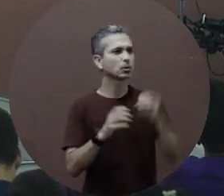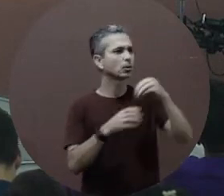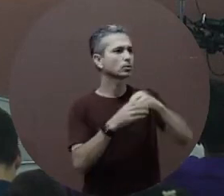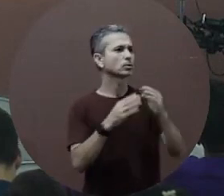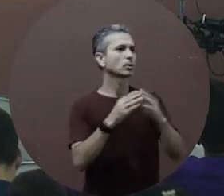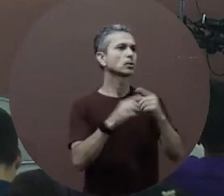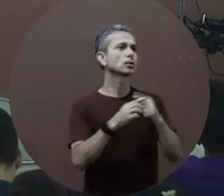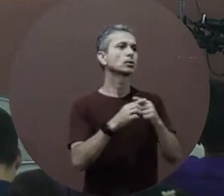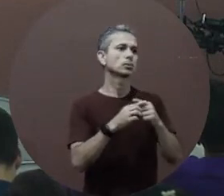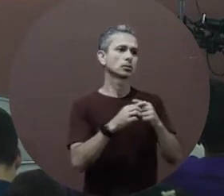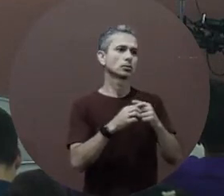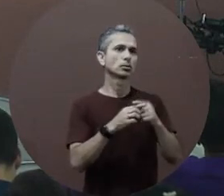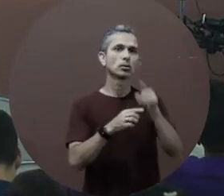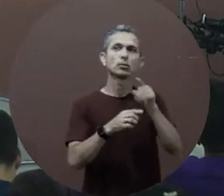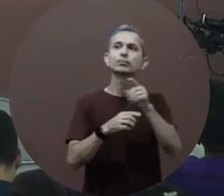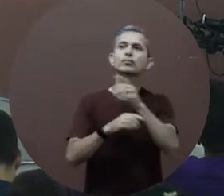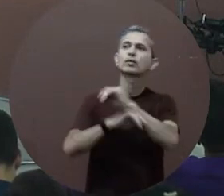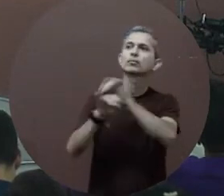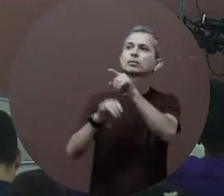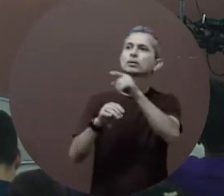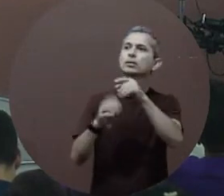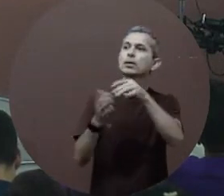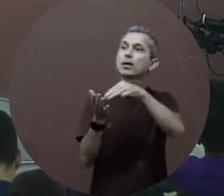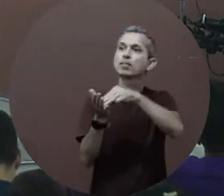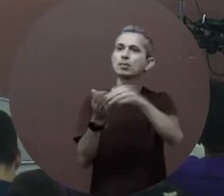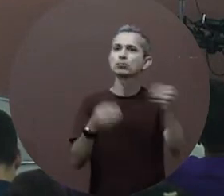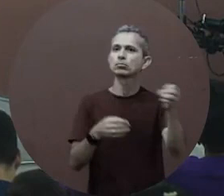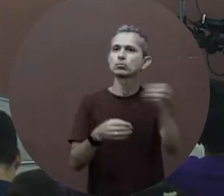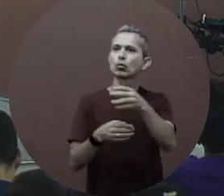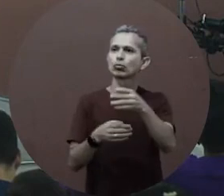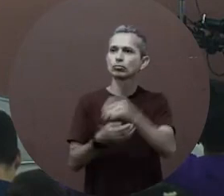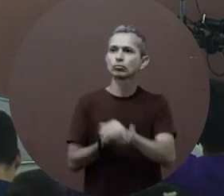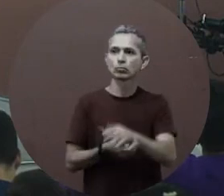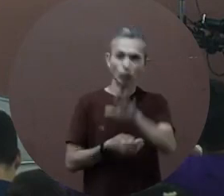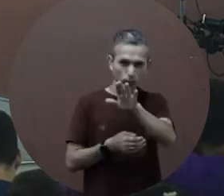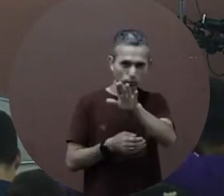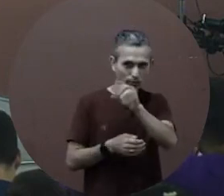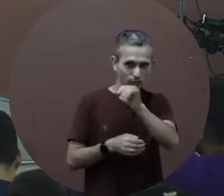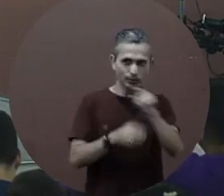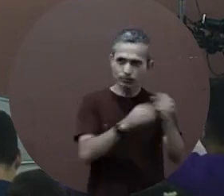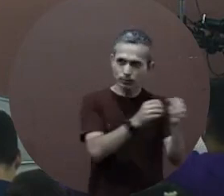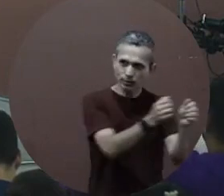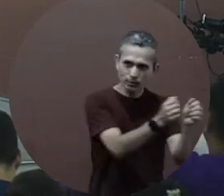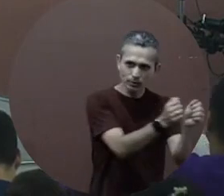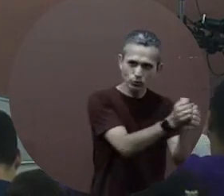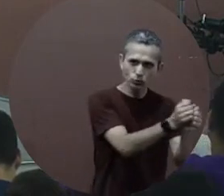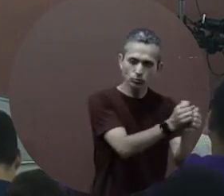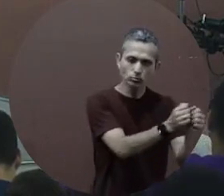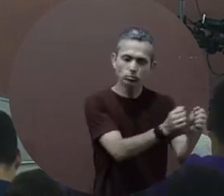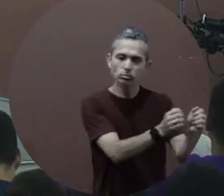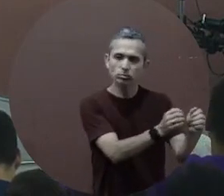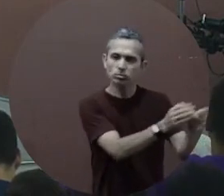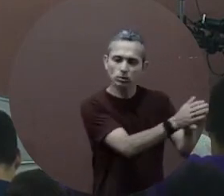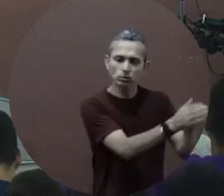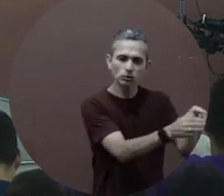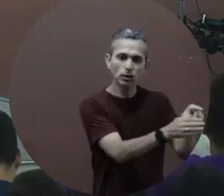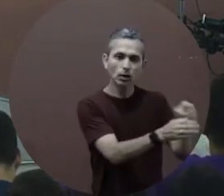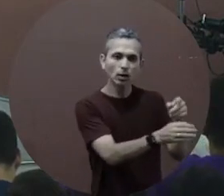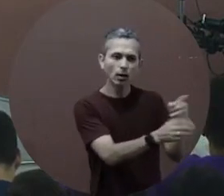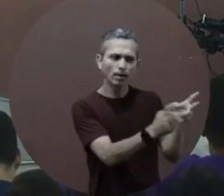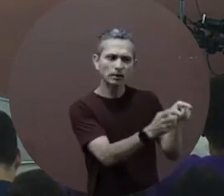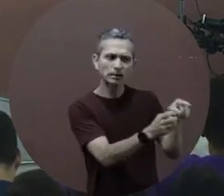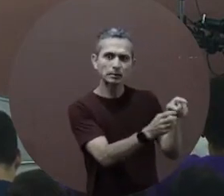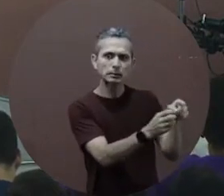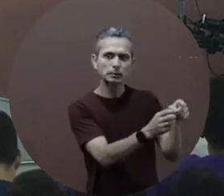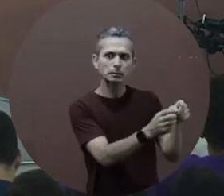que está, os membros que estão chegando aqui, se tu chegar perto de um cabo e tu perceber que o cabo é confuseiro, deixa para lá. Pega uma distância, faz